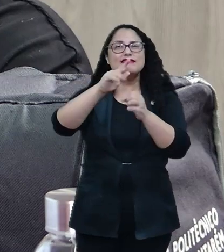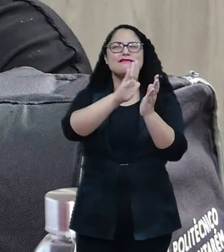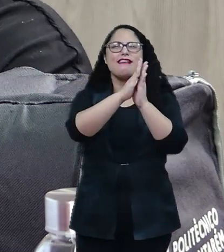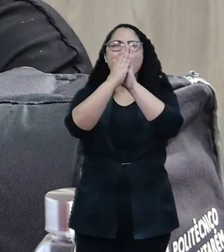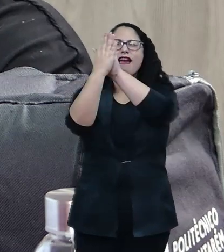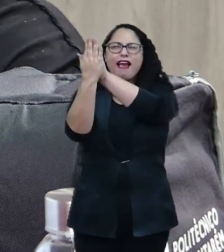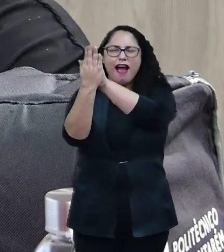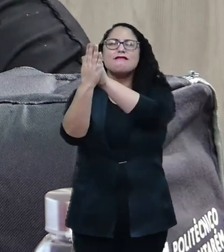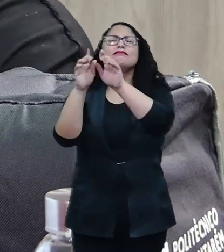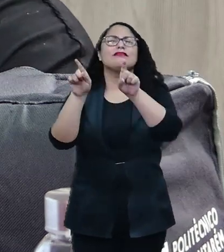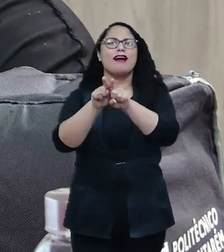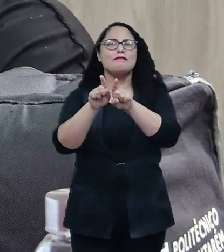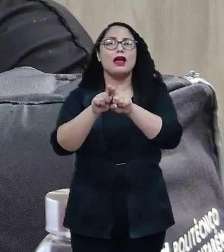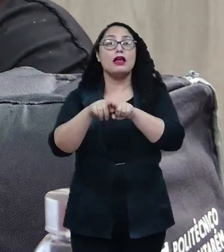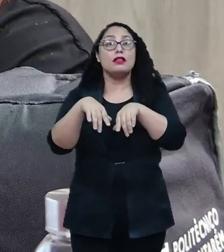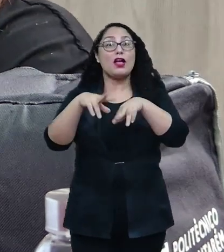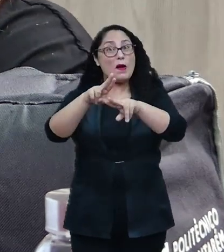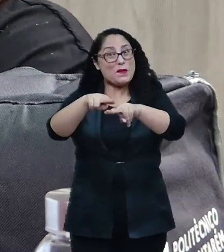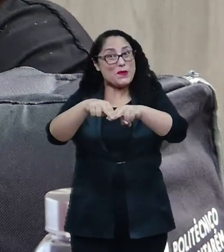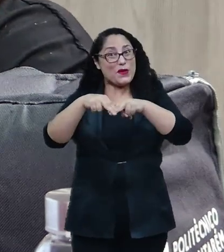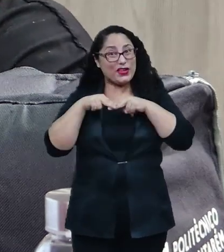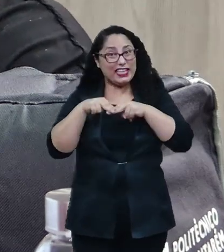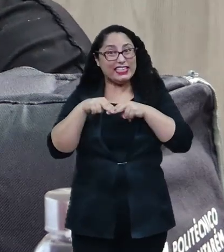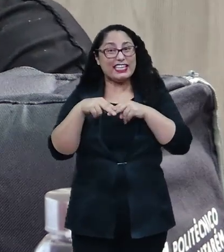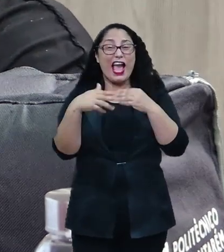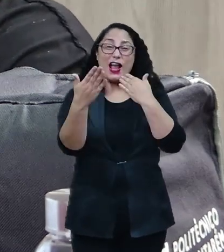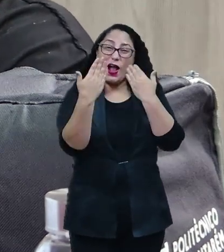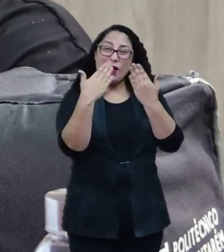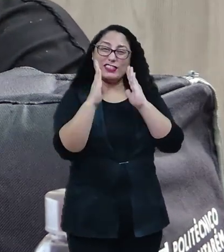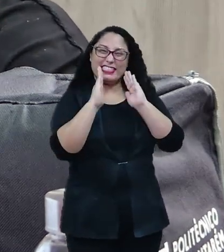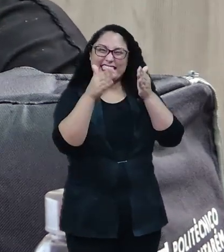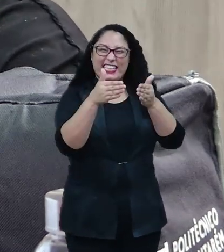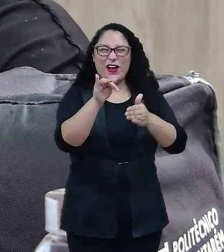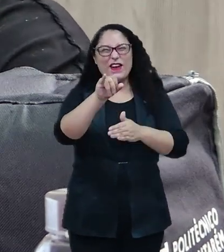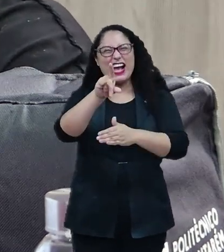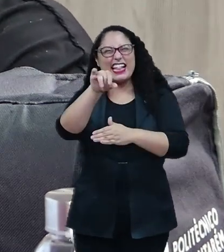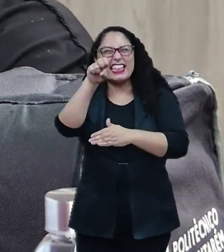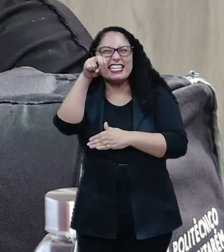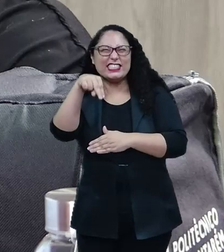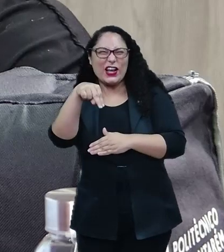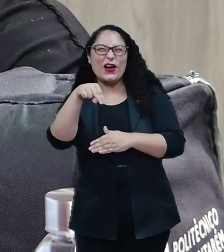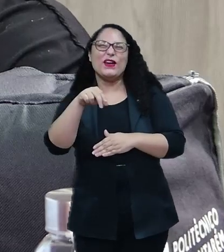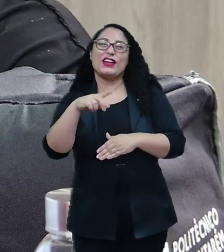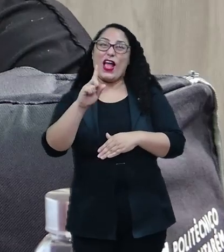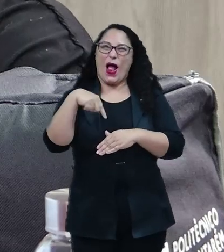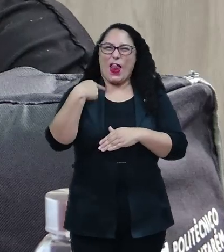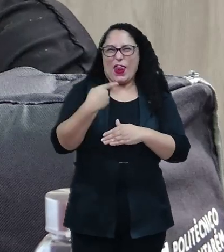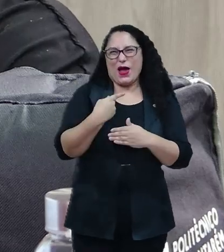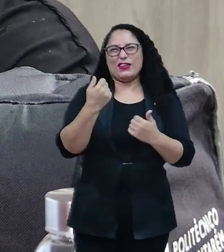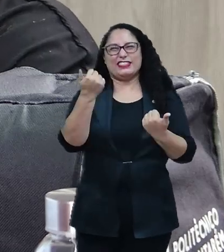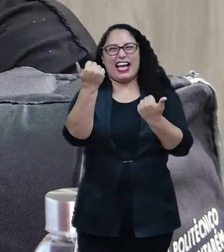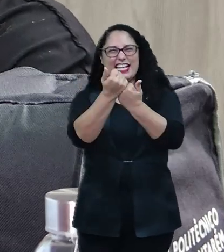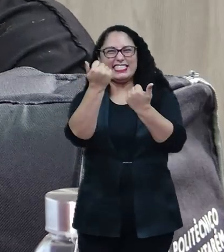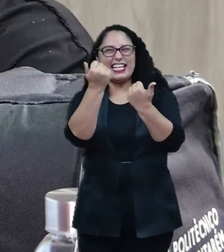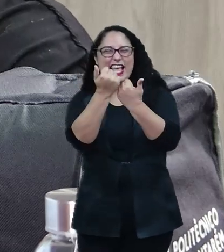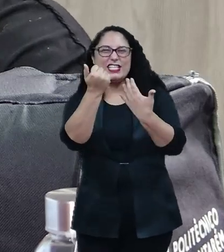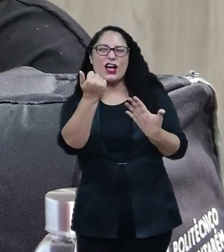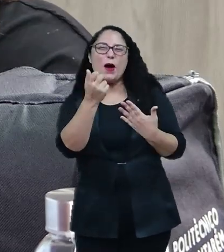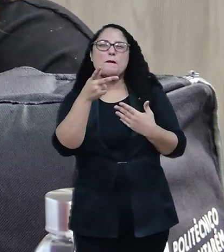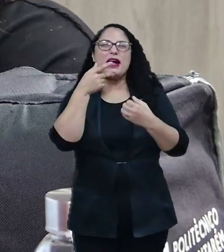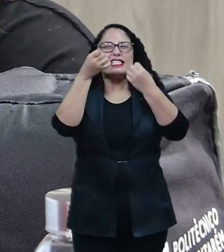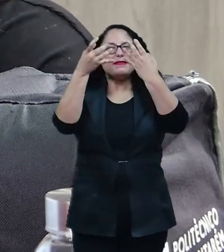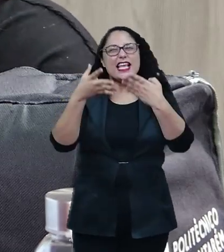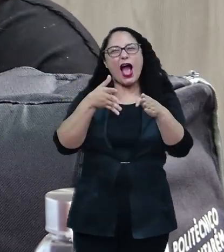intercâmbio estudantil. Então, por isso que a gente quer conversar agora com o Anderson, né, que é o nosso assessor, para falar um